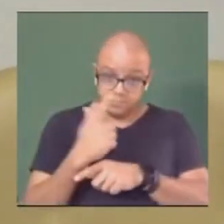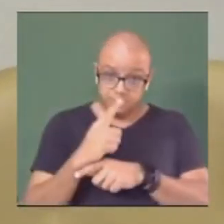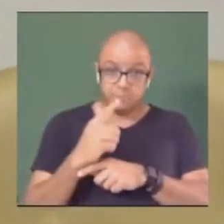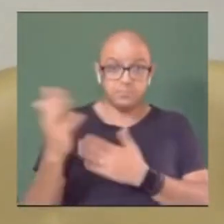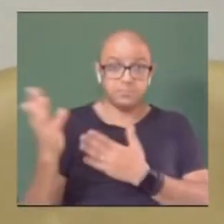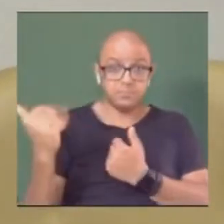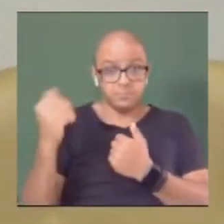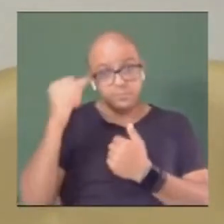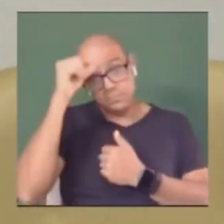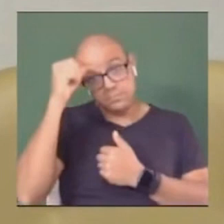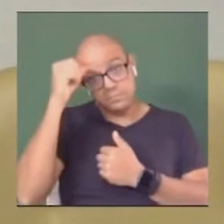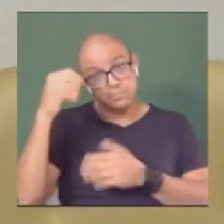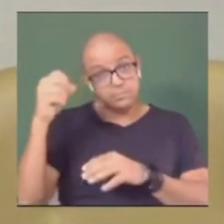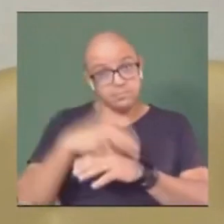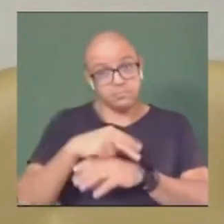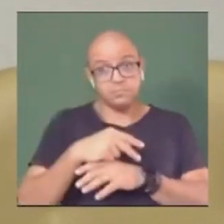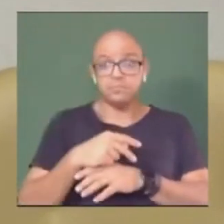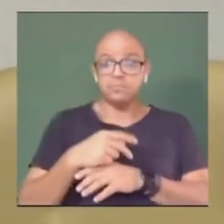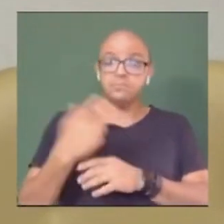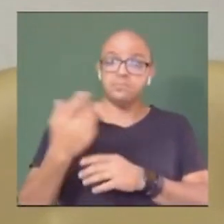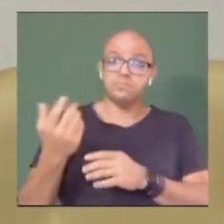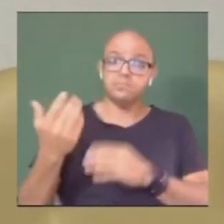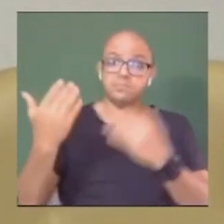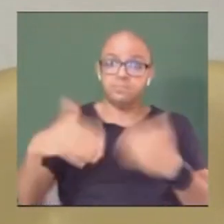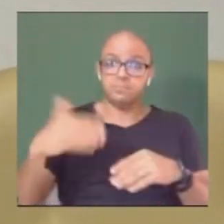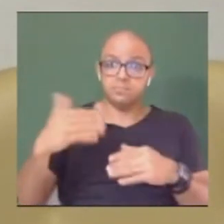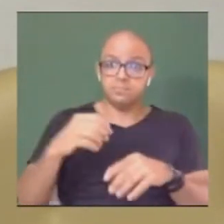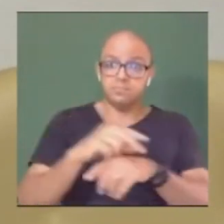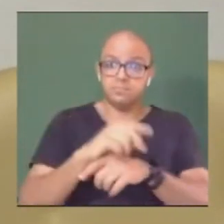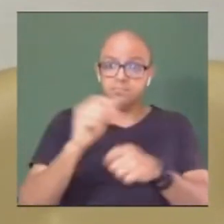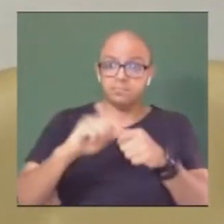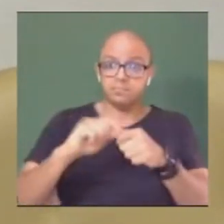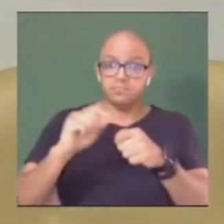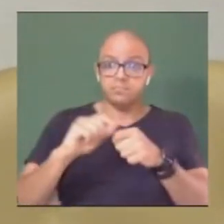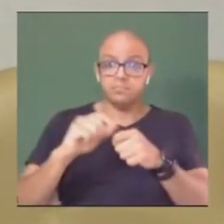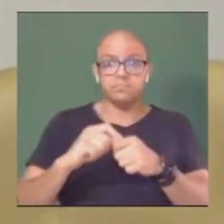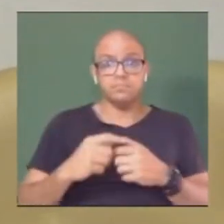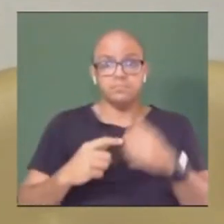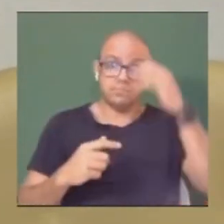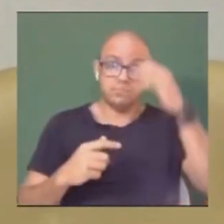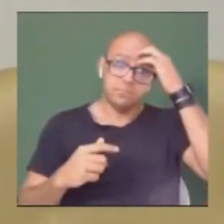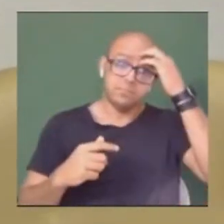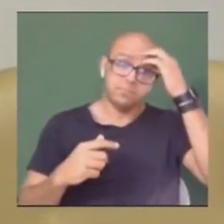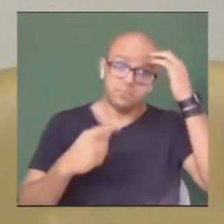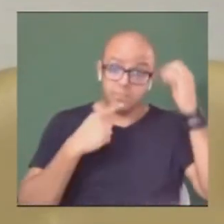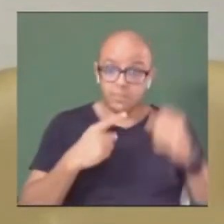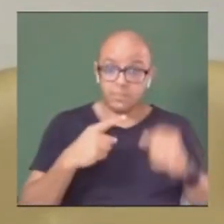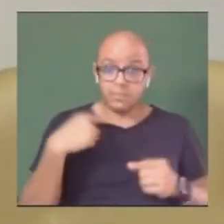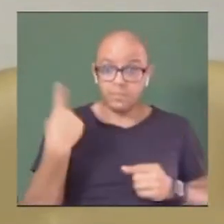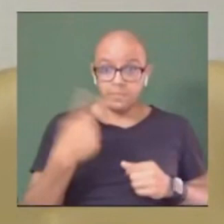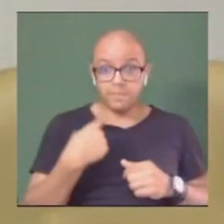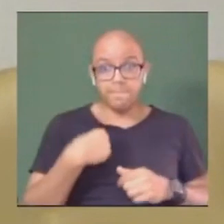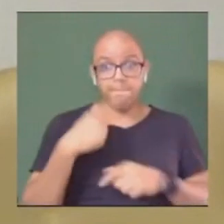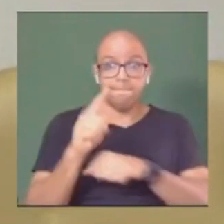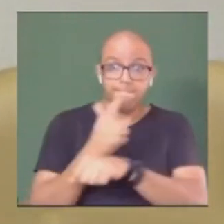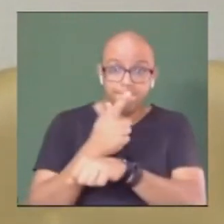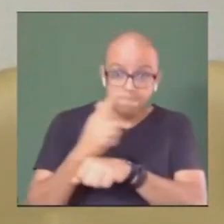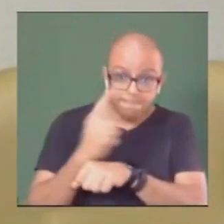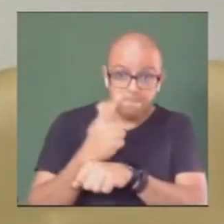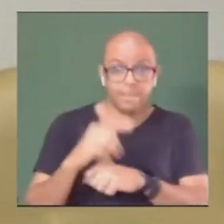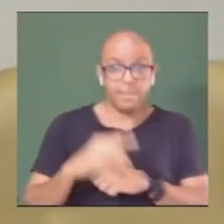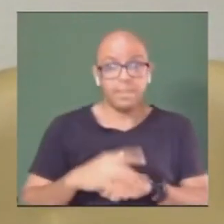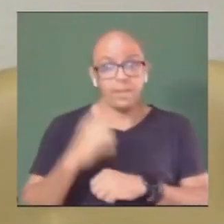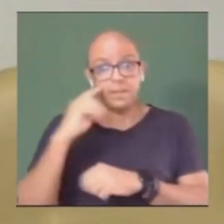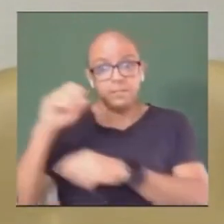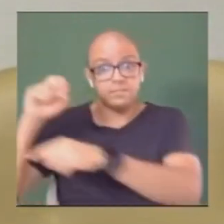nesses últimos concursos e se faz necessário formação falo por mim que sou gestora e que quando ingressei